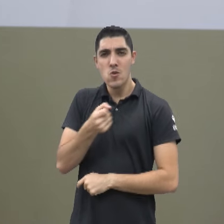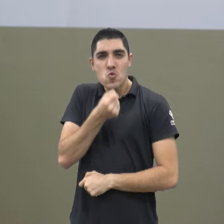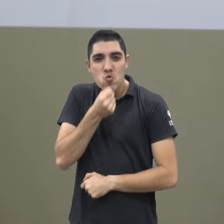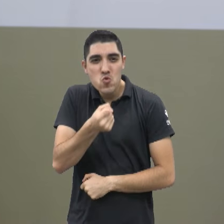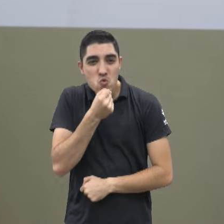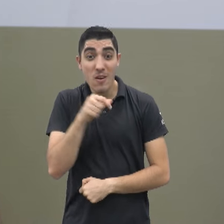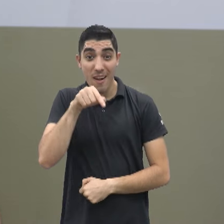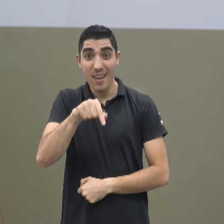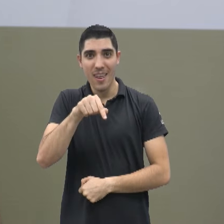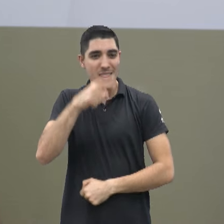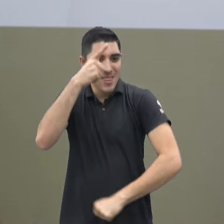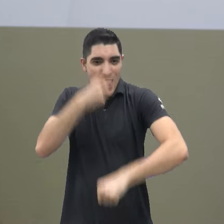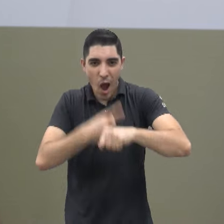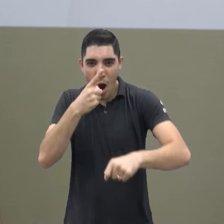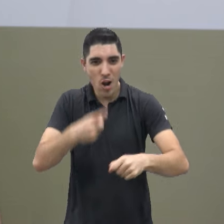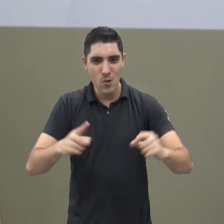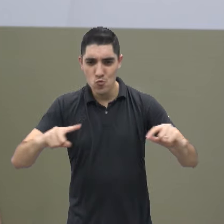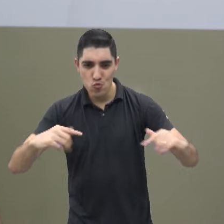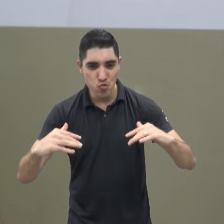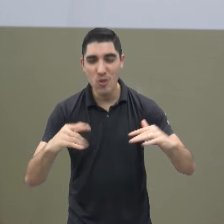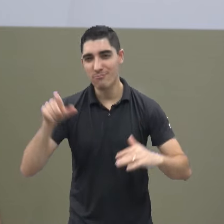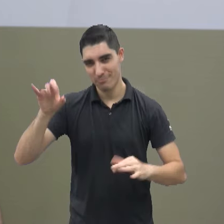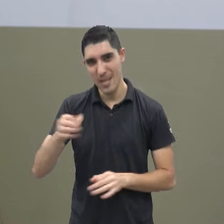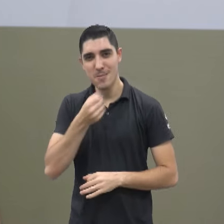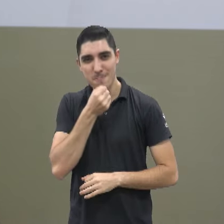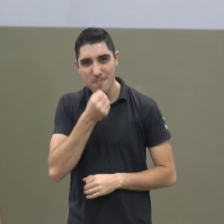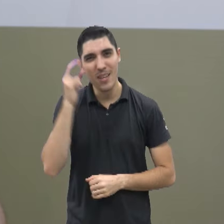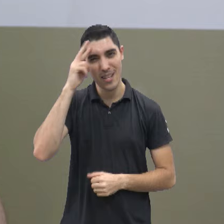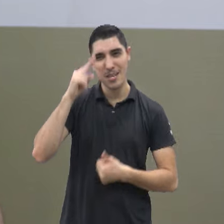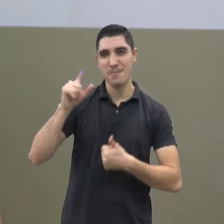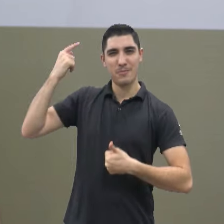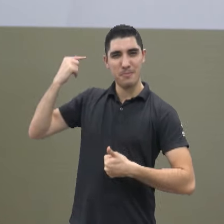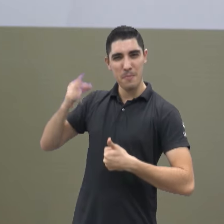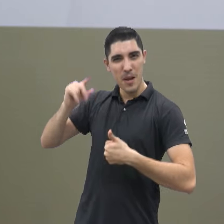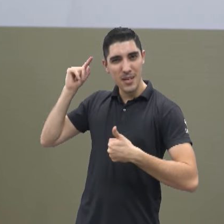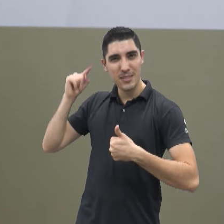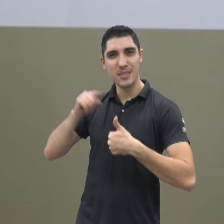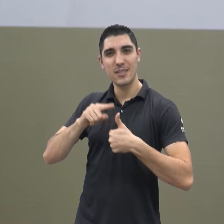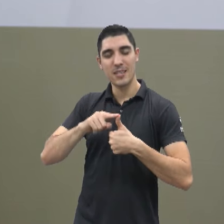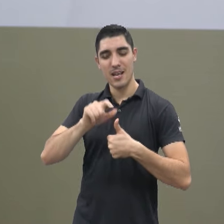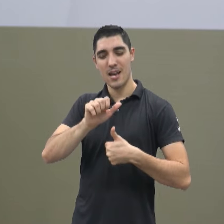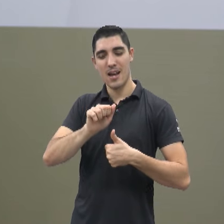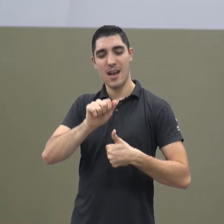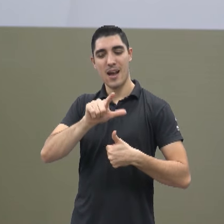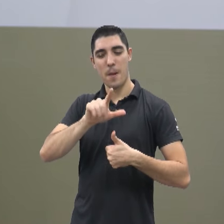né? Até ontem a gente lembrou do saudoso Roberto Simões, né?